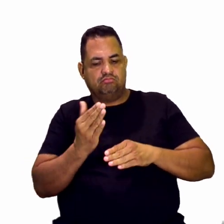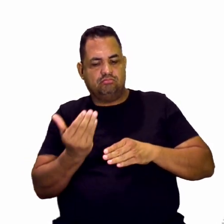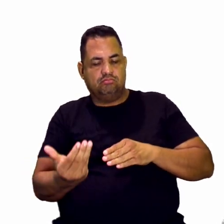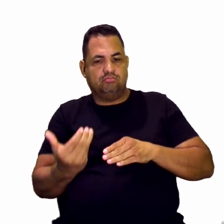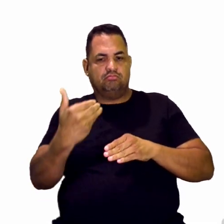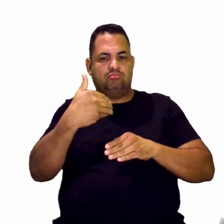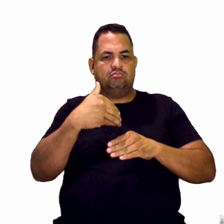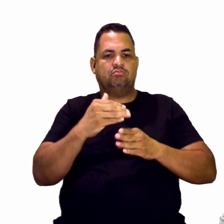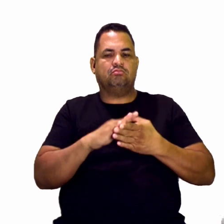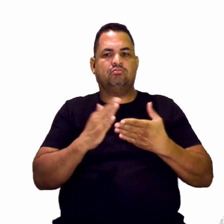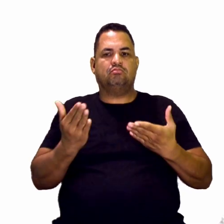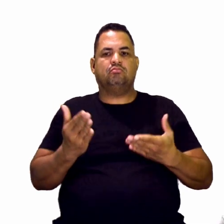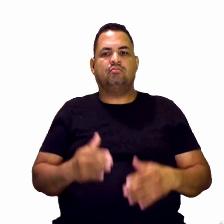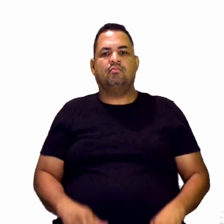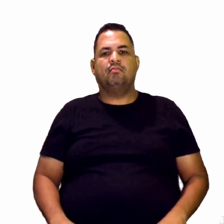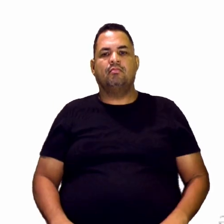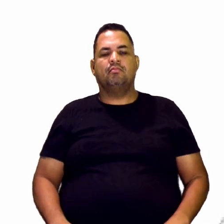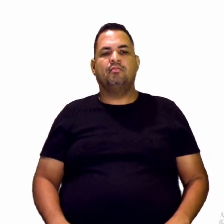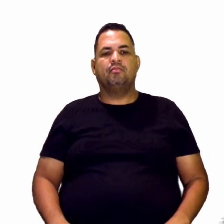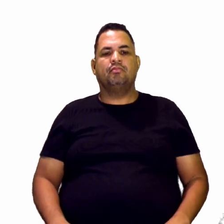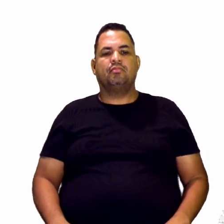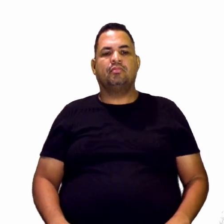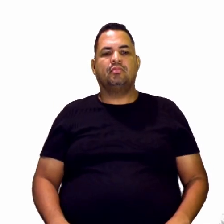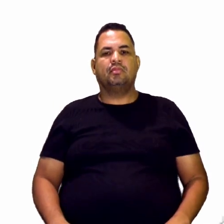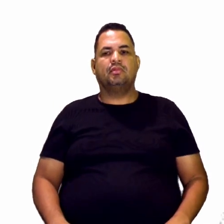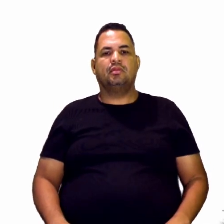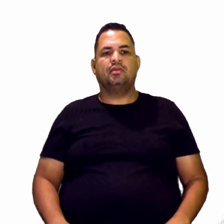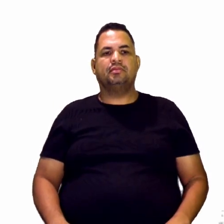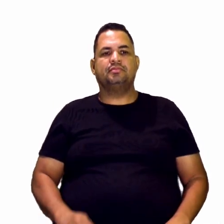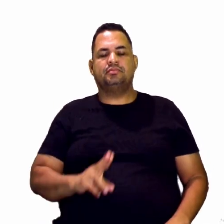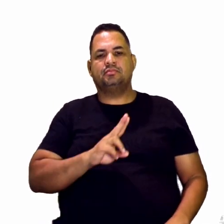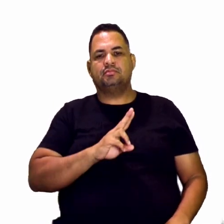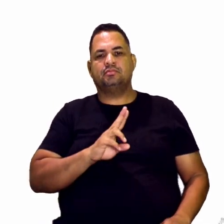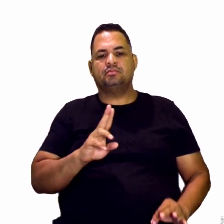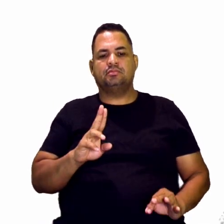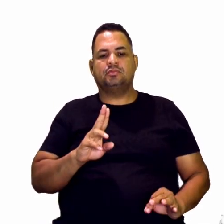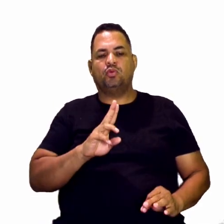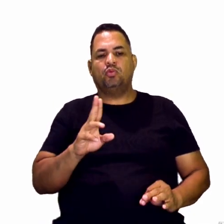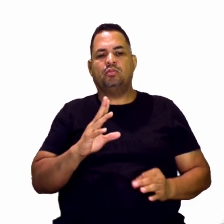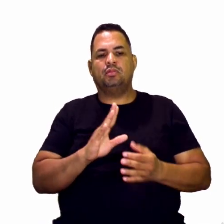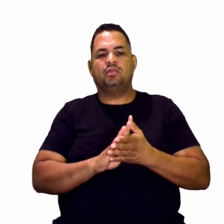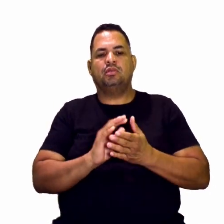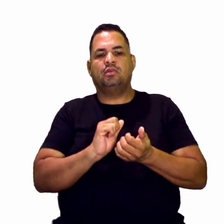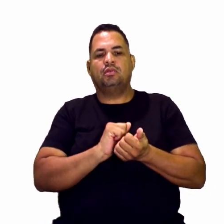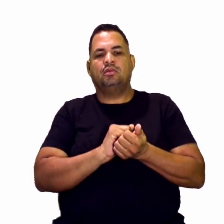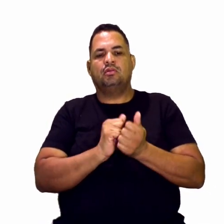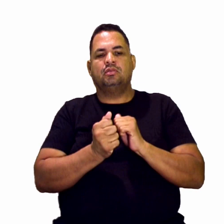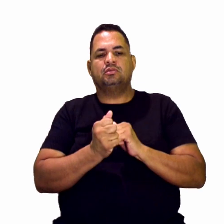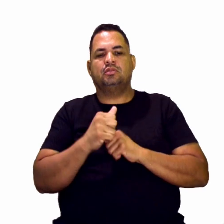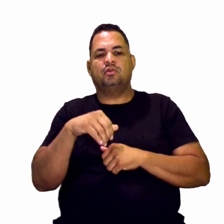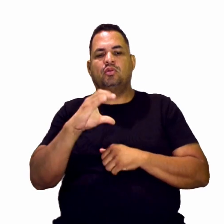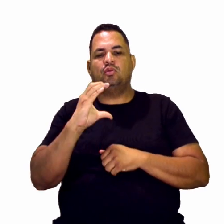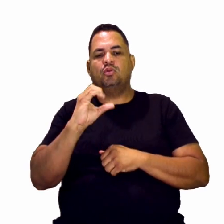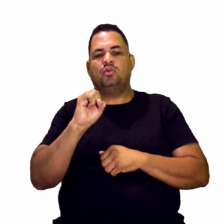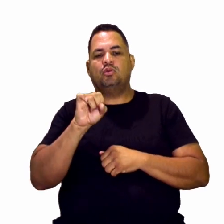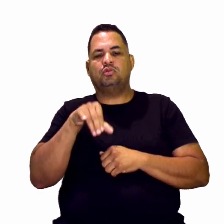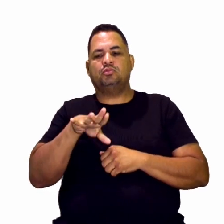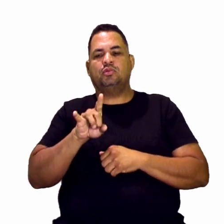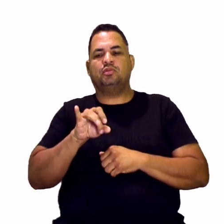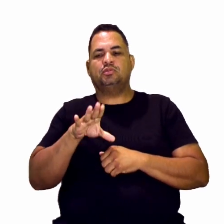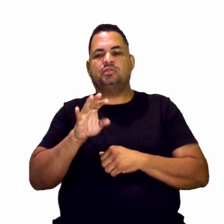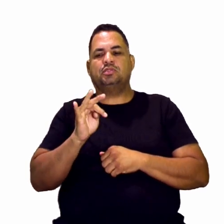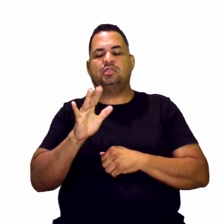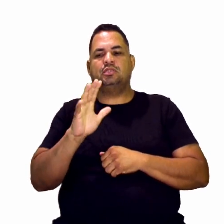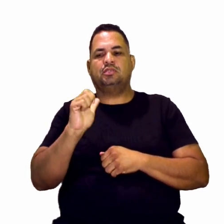concentrado automaticamente, tá bom? Isso a gente chama de regulação osmótica, tá? Por exemplo, olha aqui para